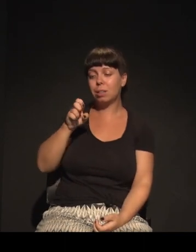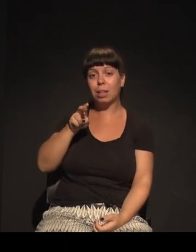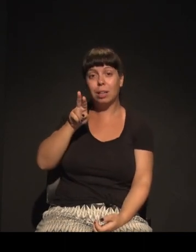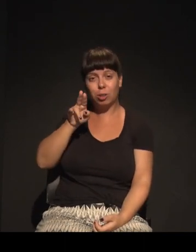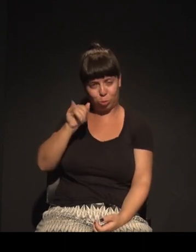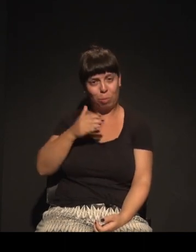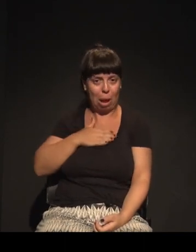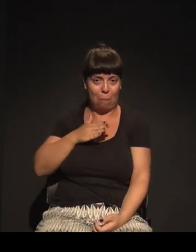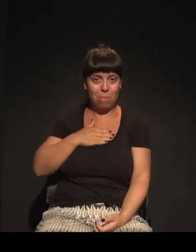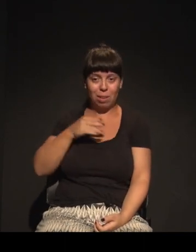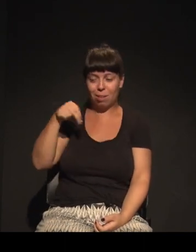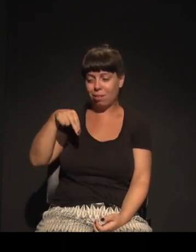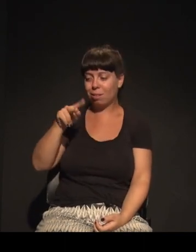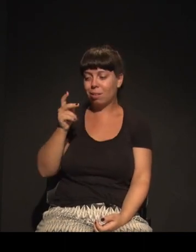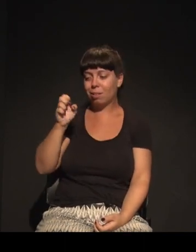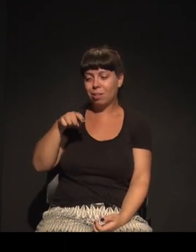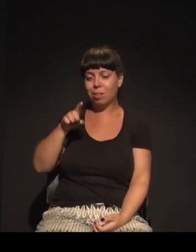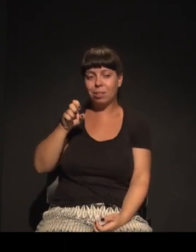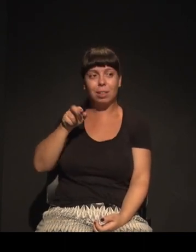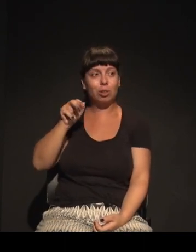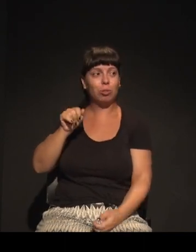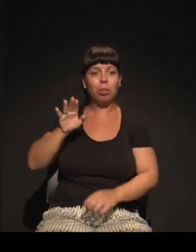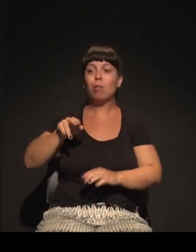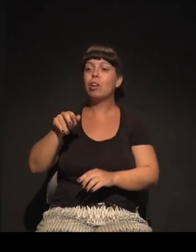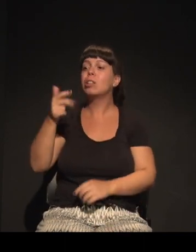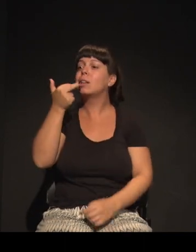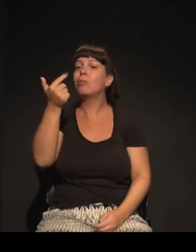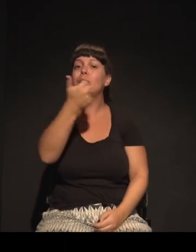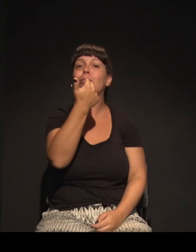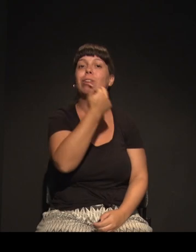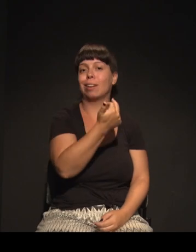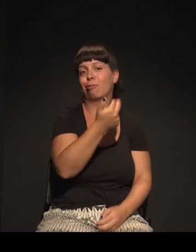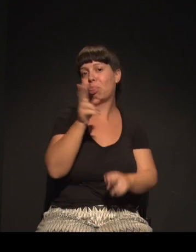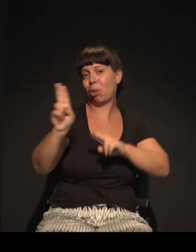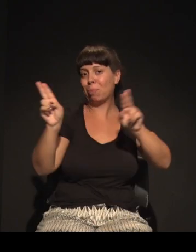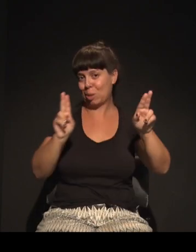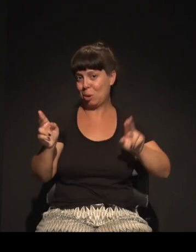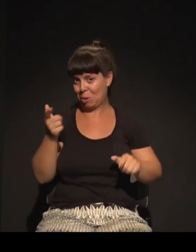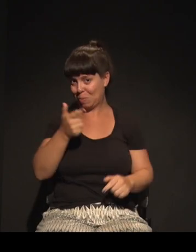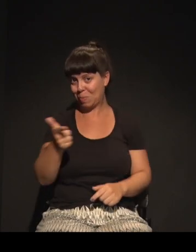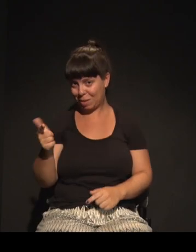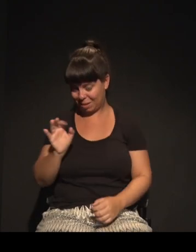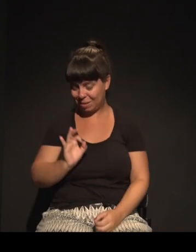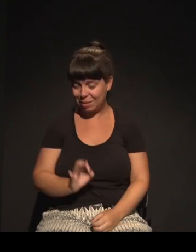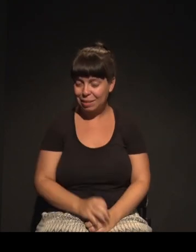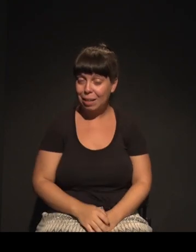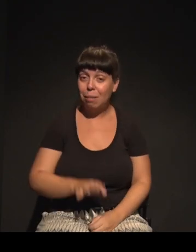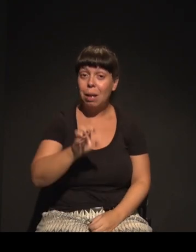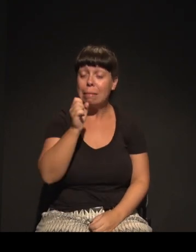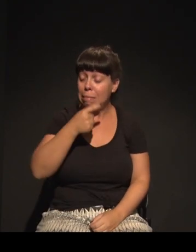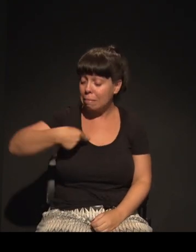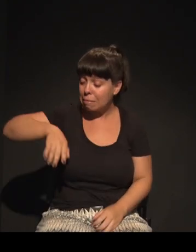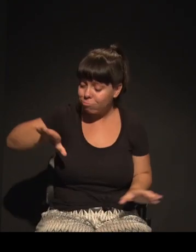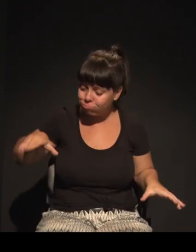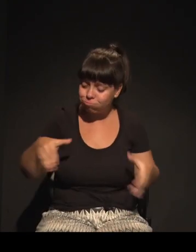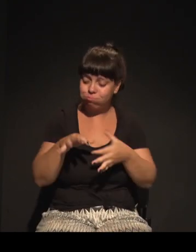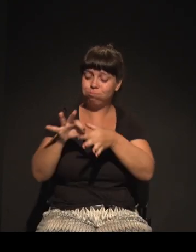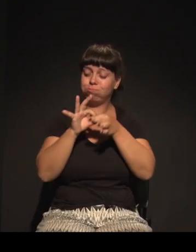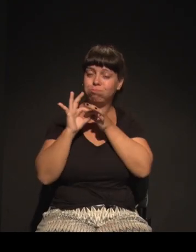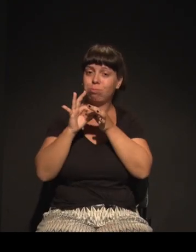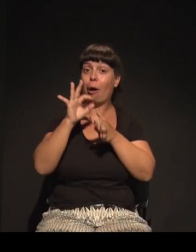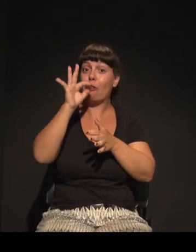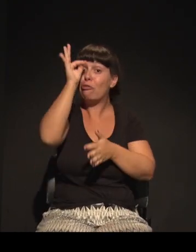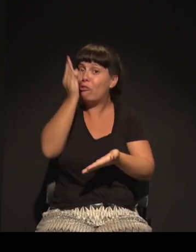agora para os outros parentes deve ter outros nomes né e achei todos nós pedindo numa festa só